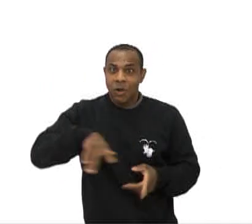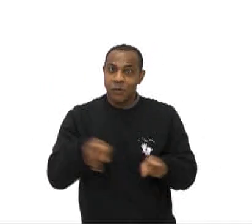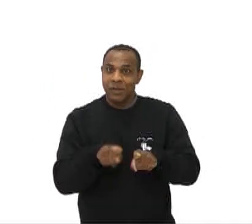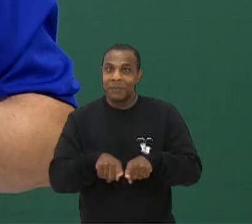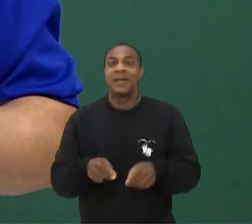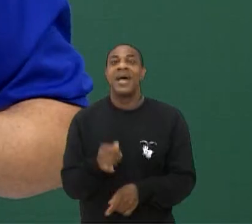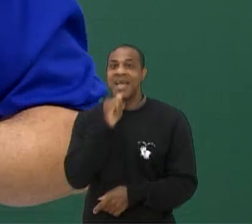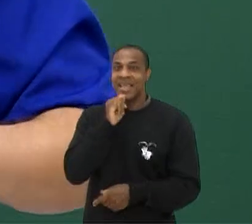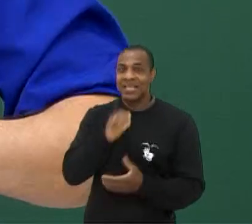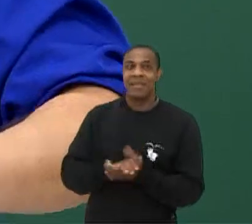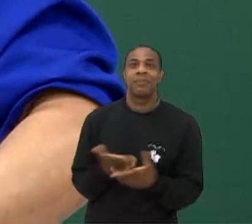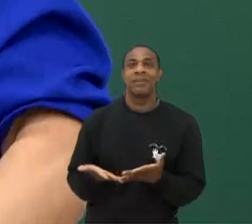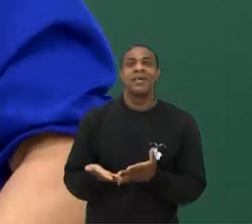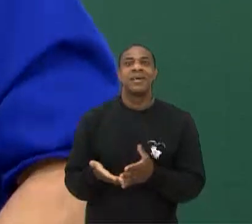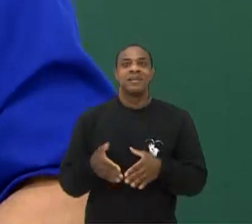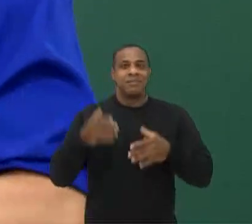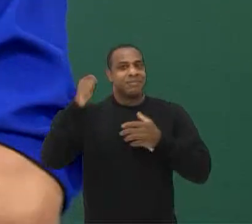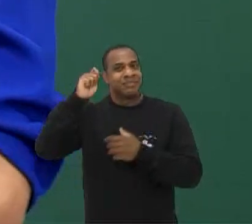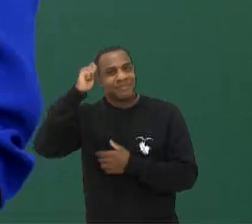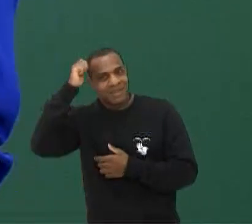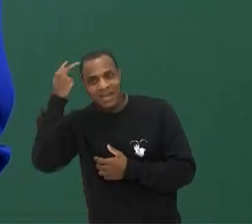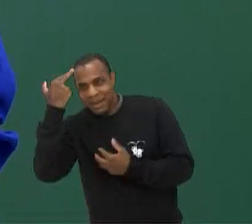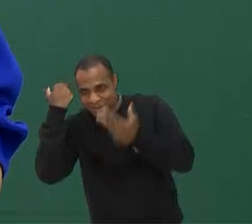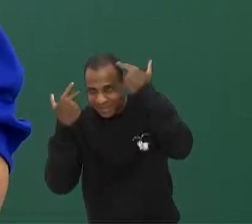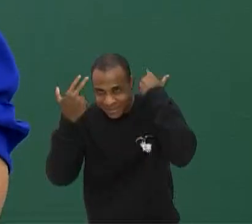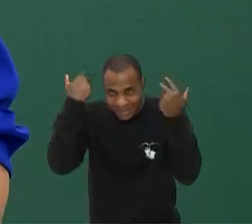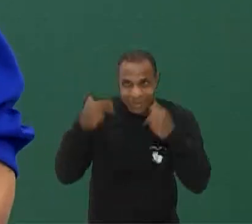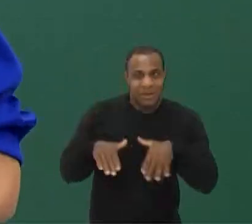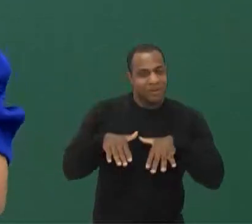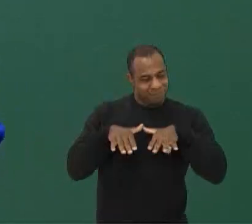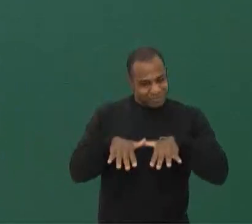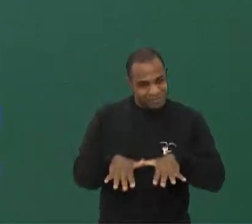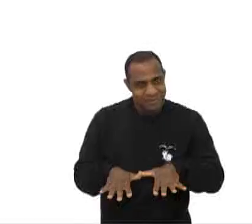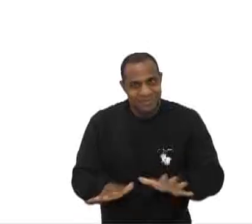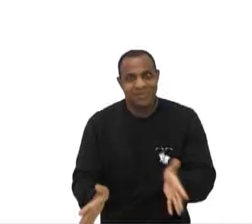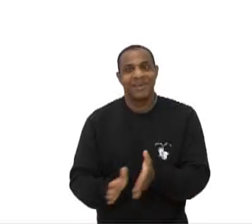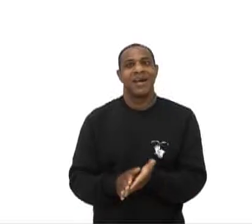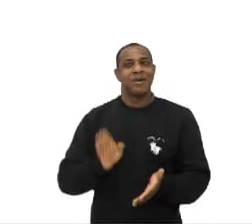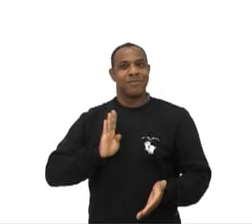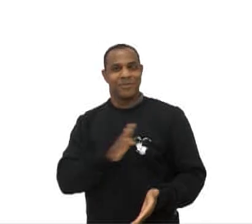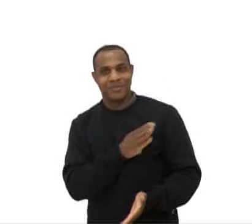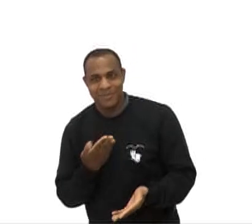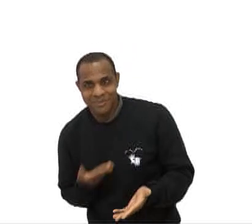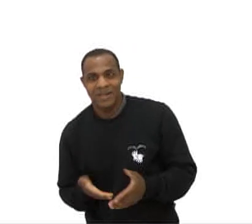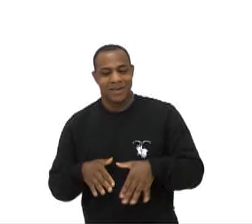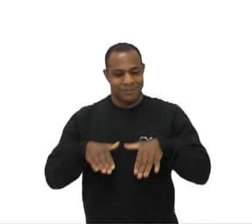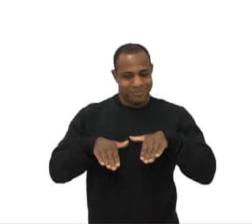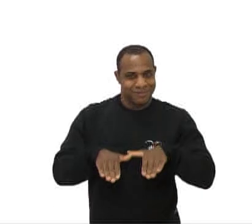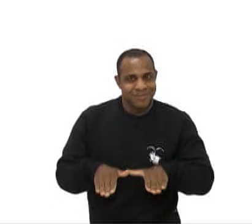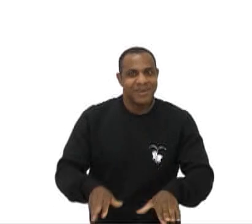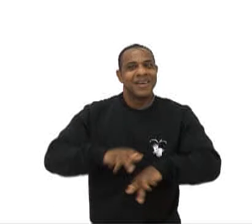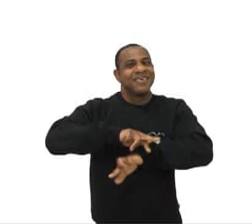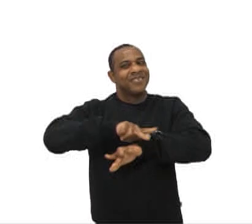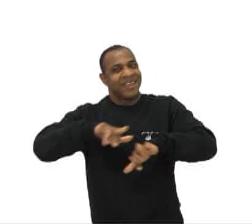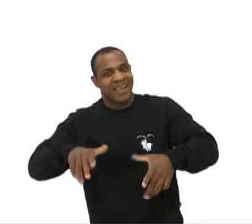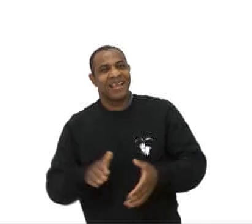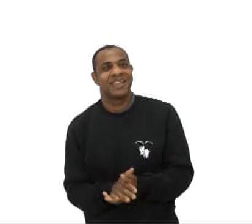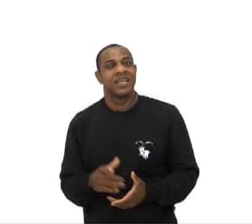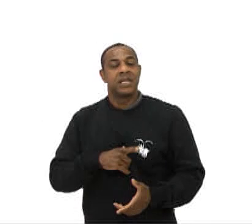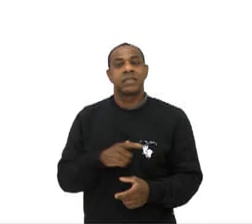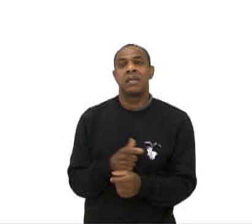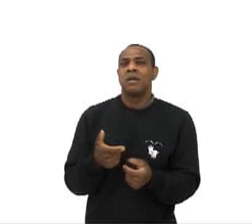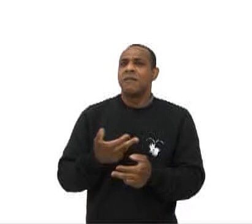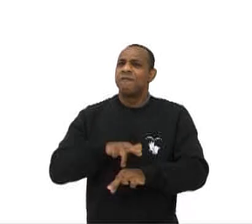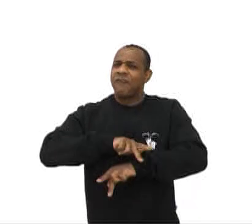Por exemplo, alfaiate, cabeleireiro, os boticários, as costureiras. Você tem uma gama enorme